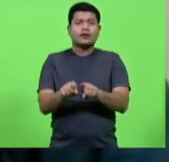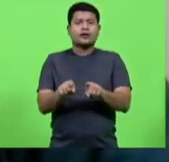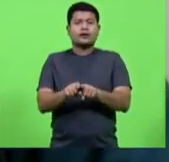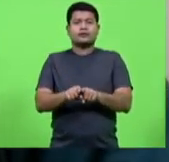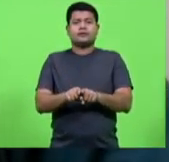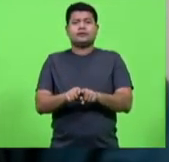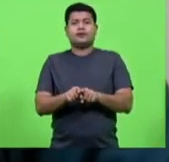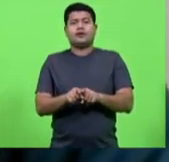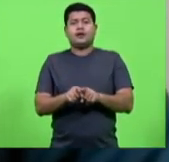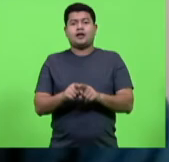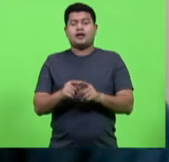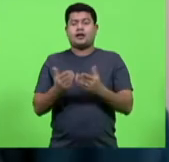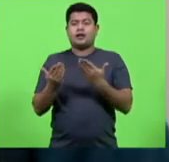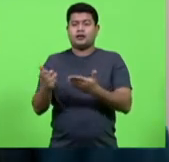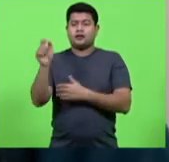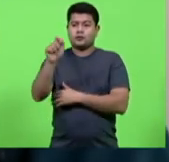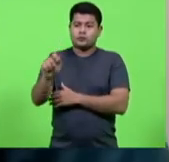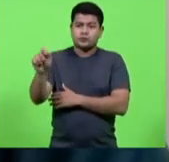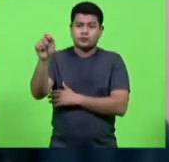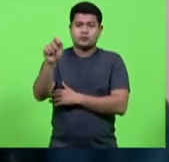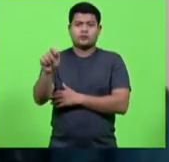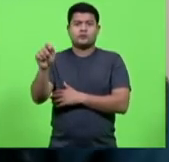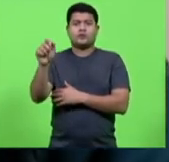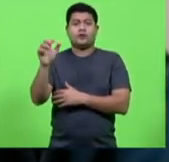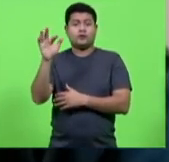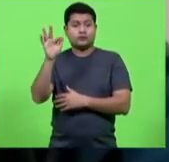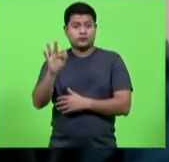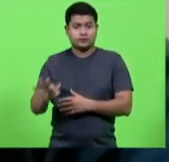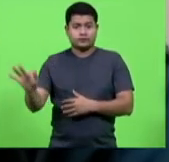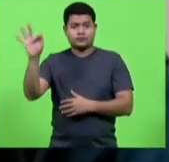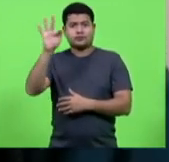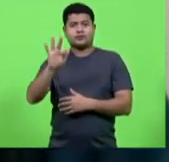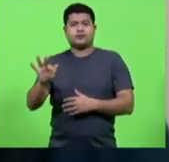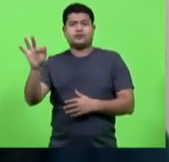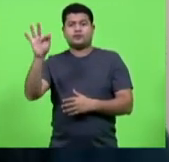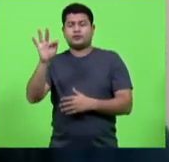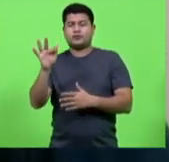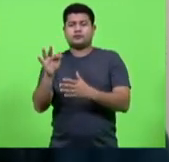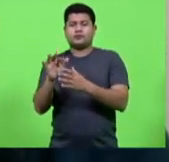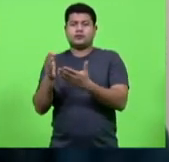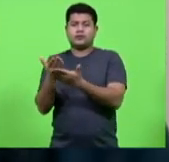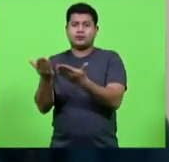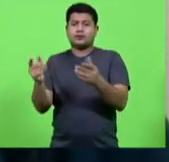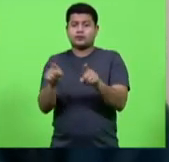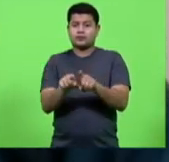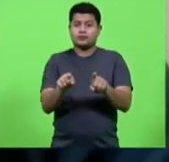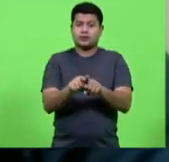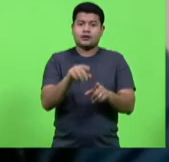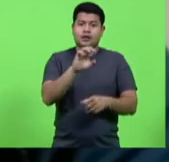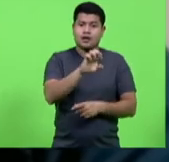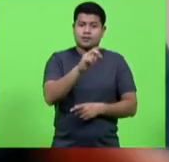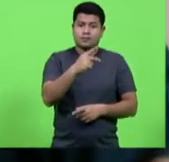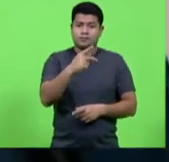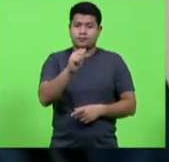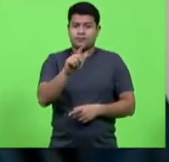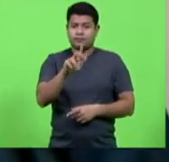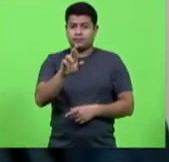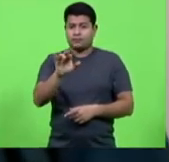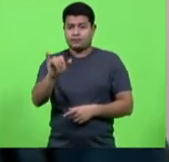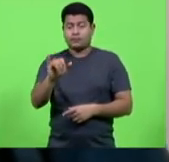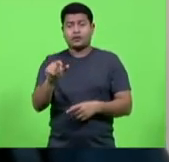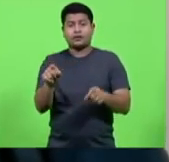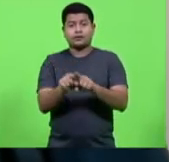da associação, da Federação das Associações da EPAGRE, nós tivemos assim o